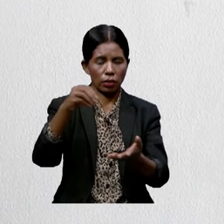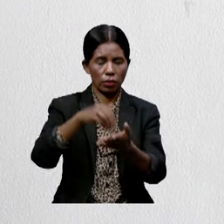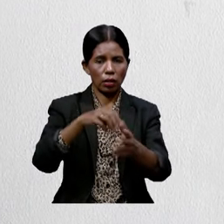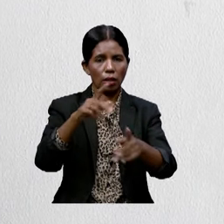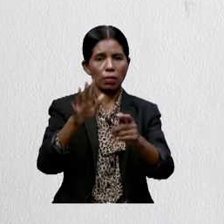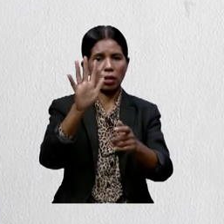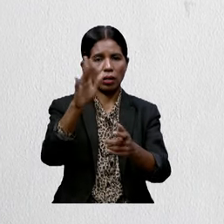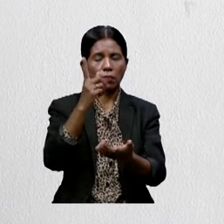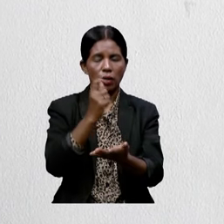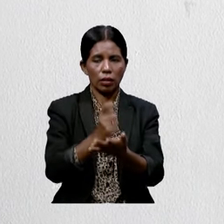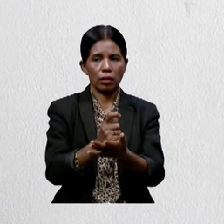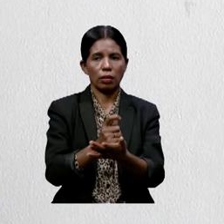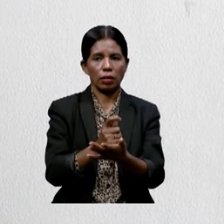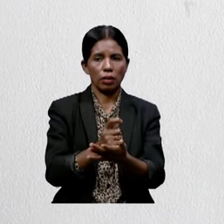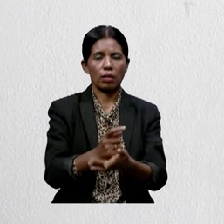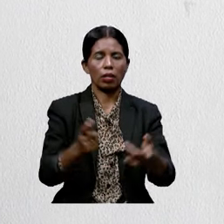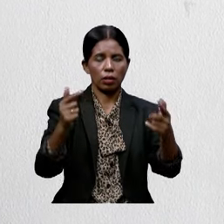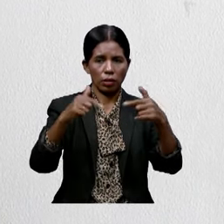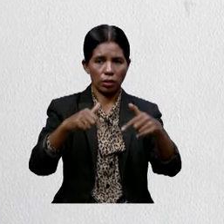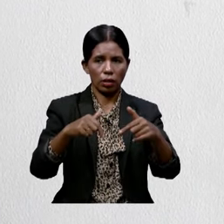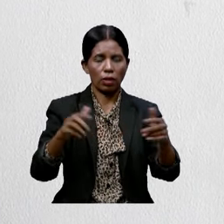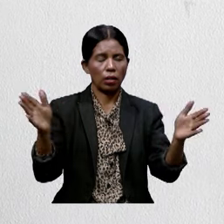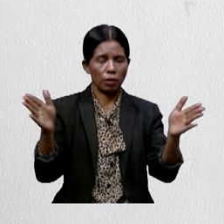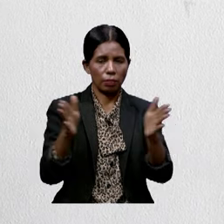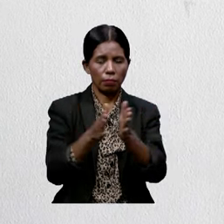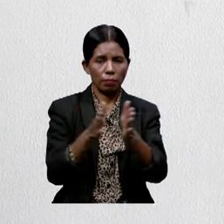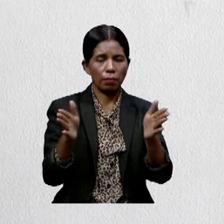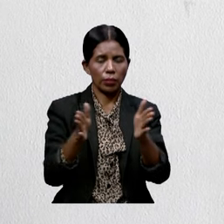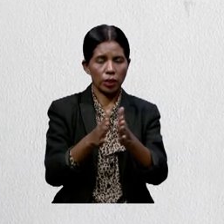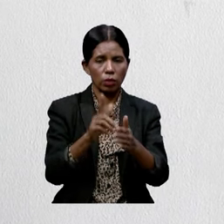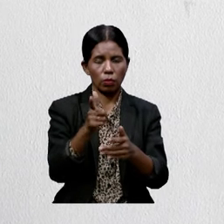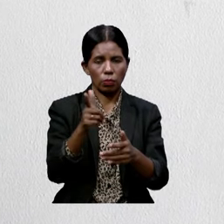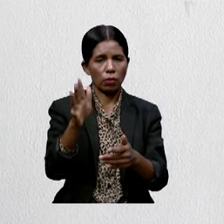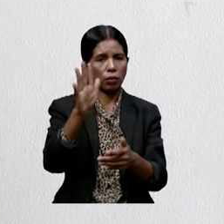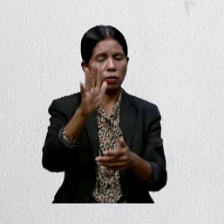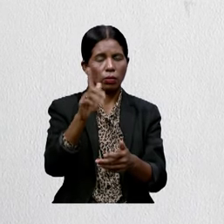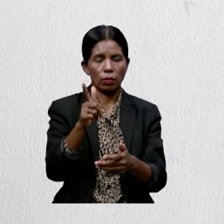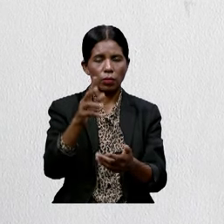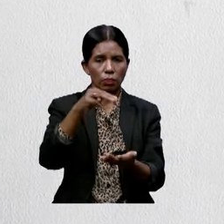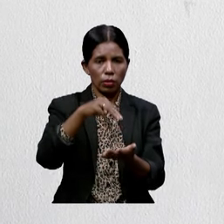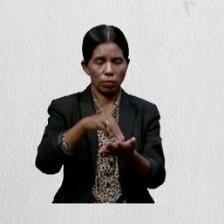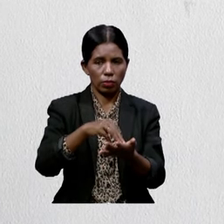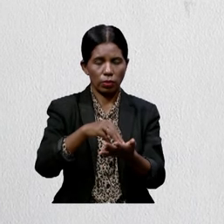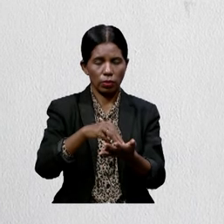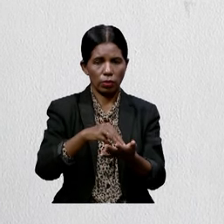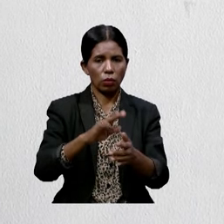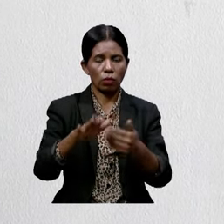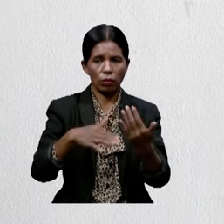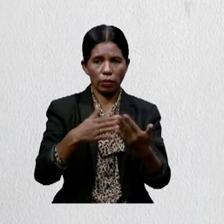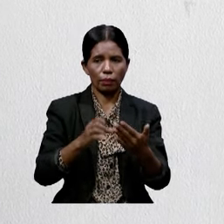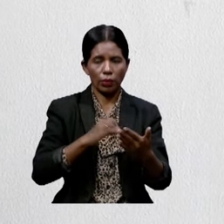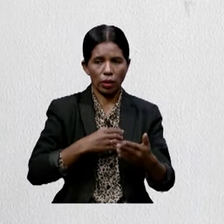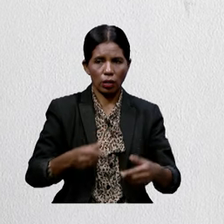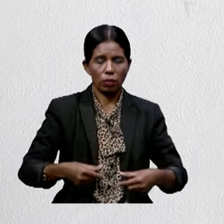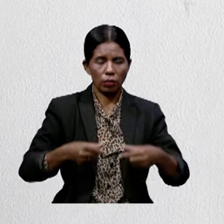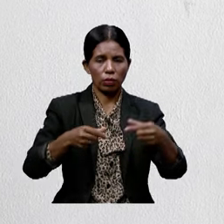Rihun Lima ne investimento ida basic 20 milhões de dólares e moser ne hotu ao entrega no